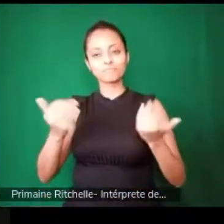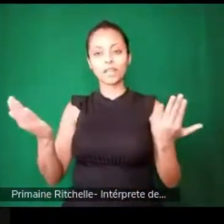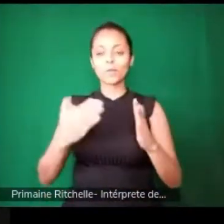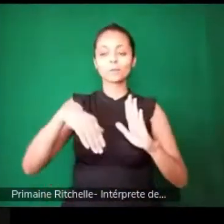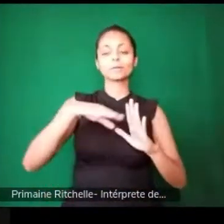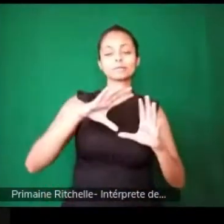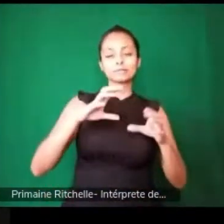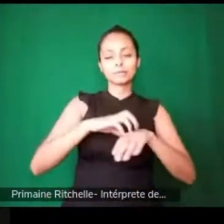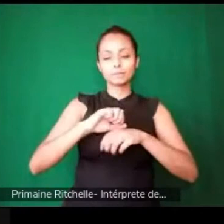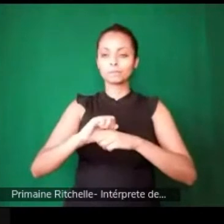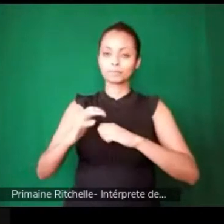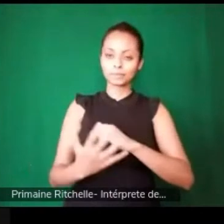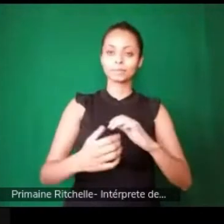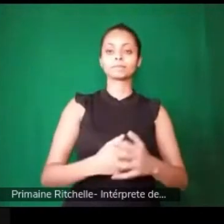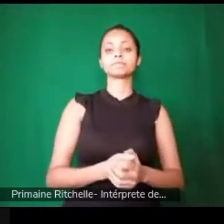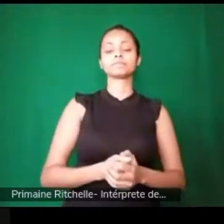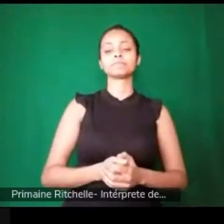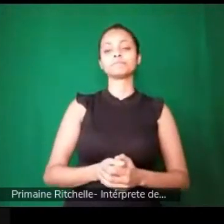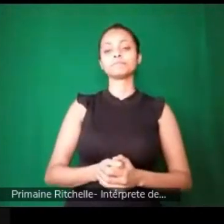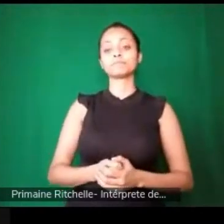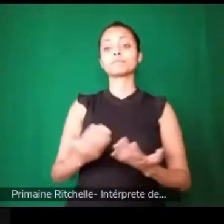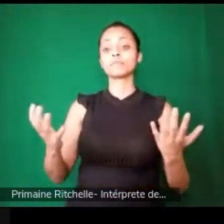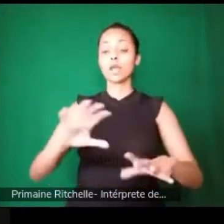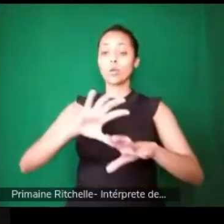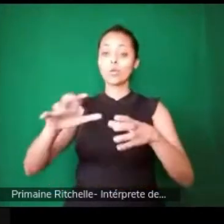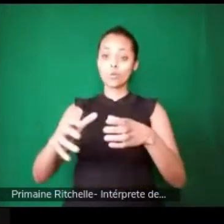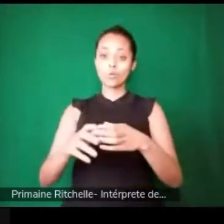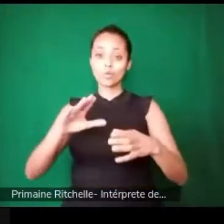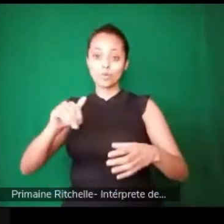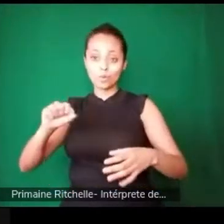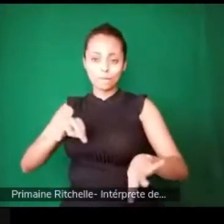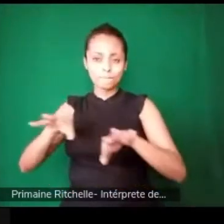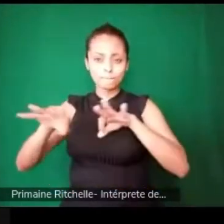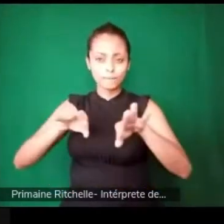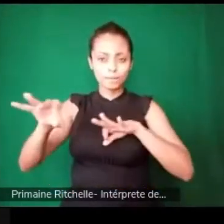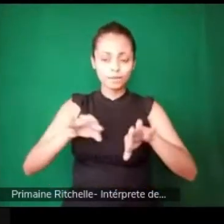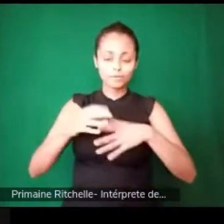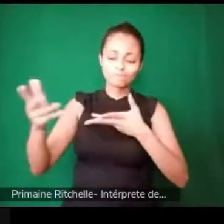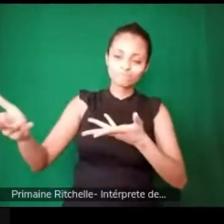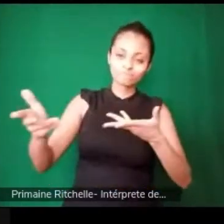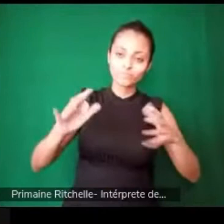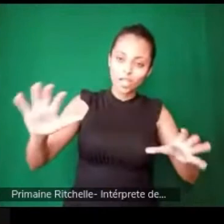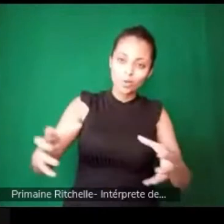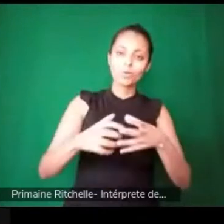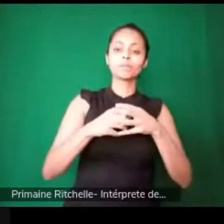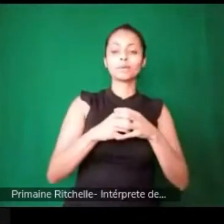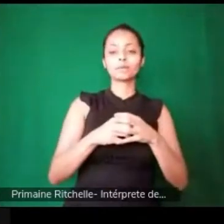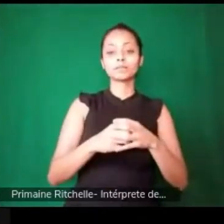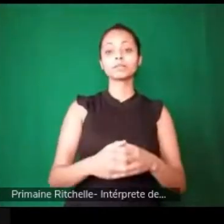tempos de pandemia. Então, a equipe da CAS preparou esse acolhimento. Quando vocês forem lá na aba da